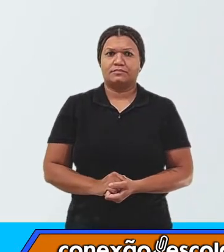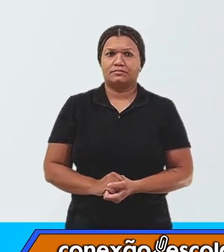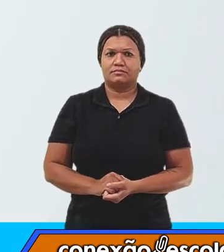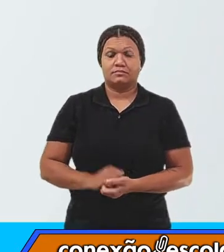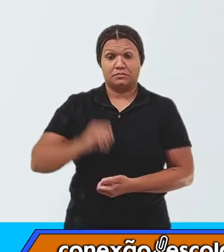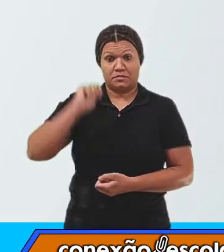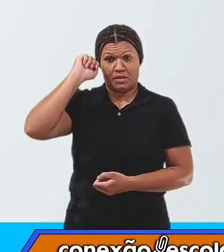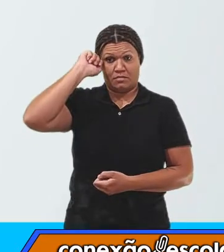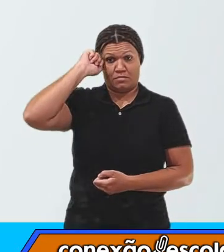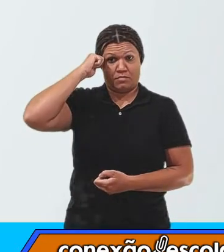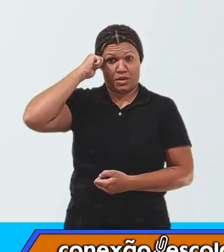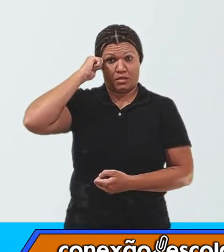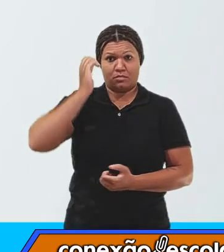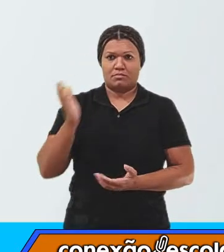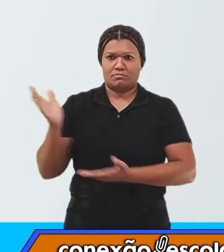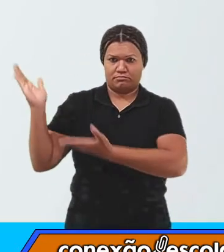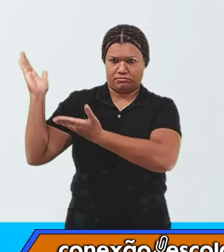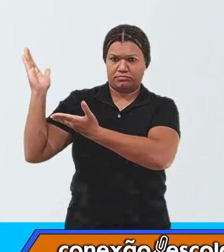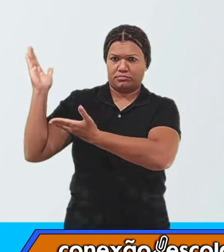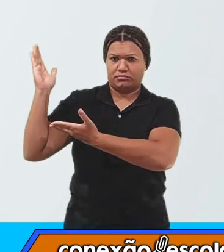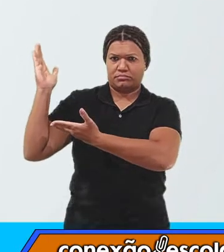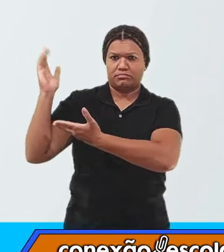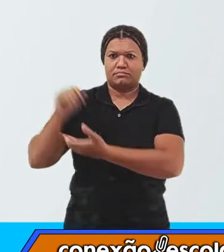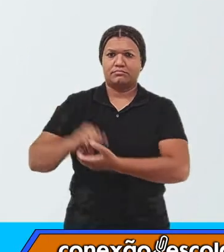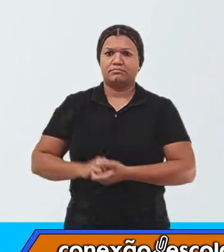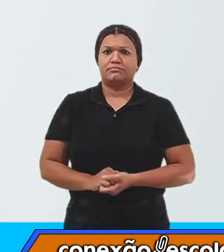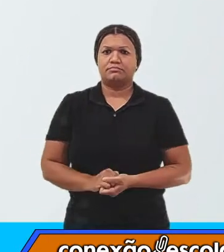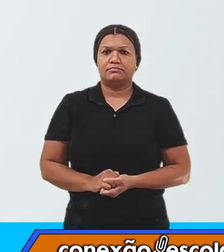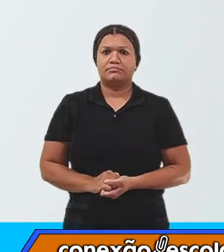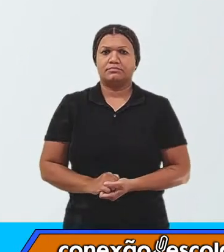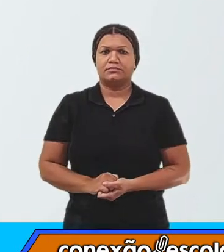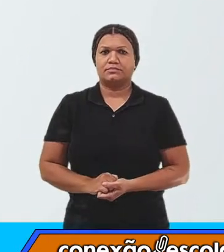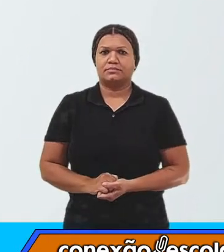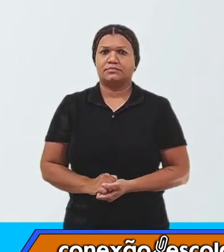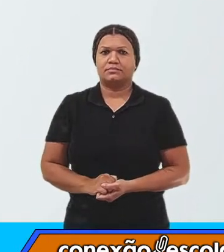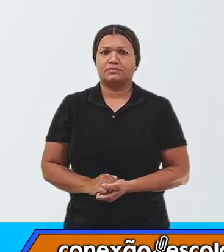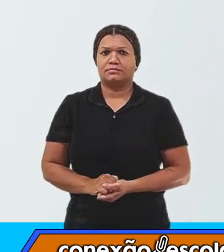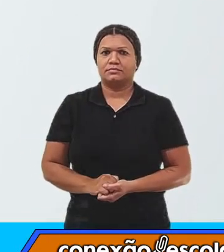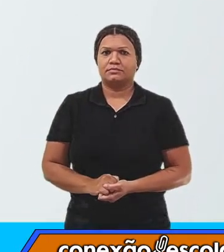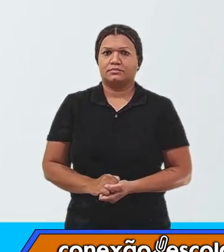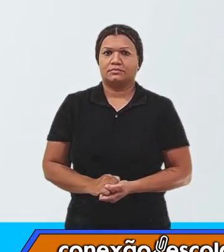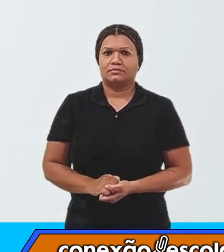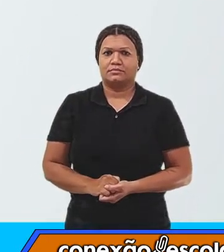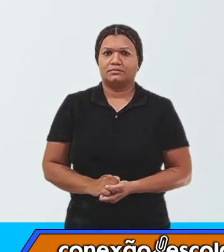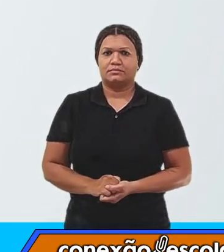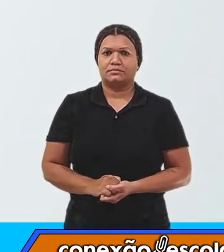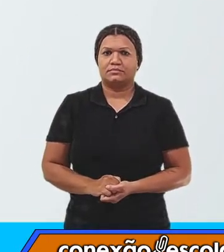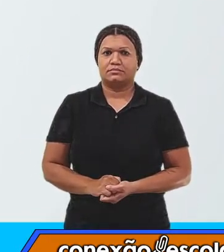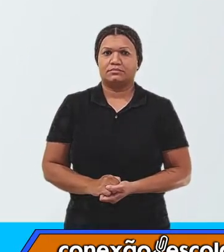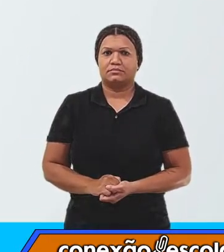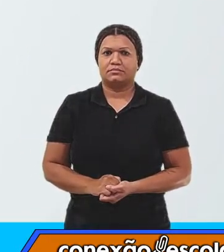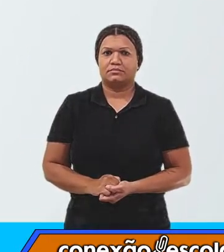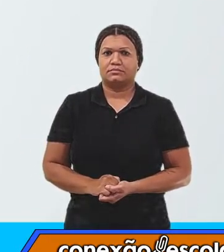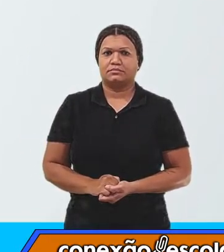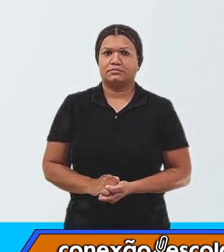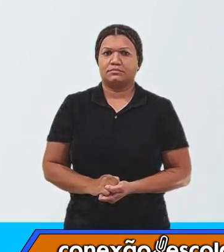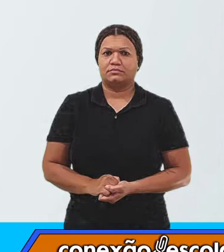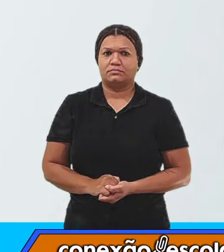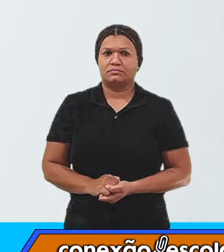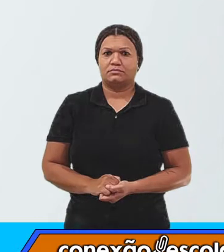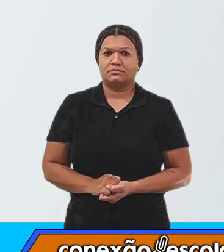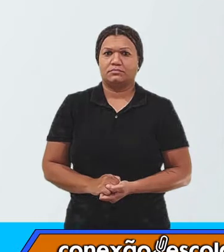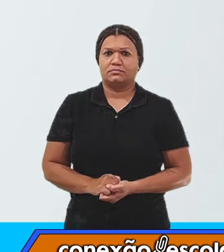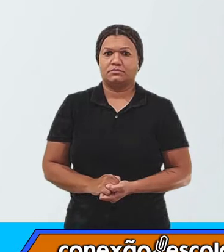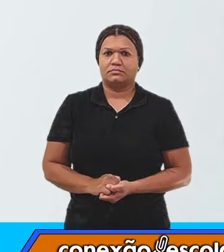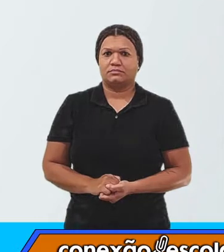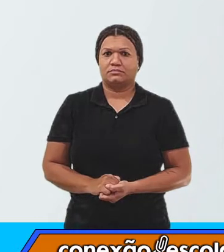Aqui de preto, em inglês. In thy land, and from the places where you came, what people